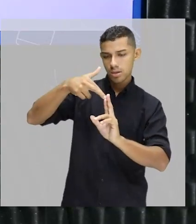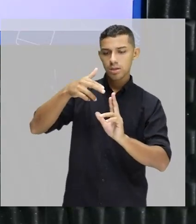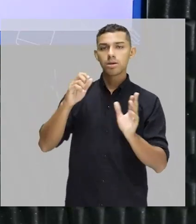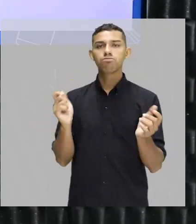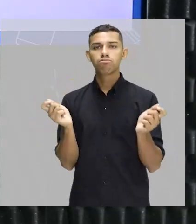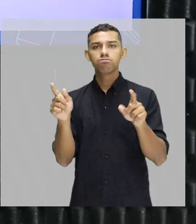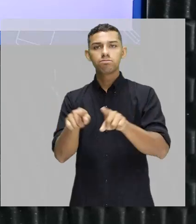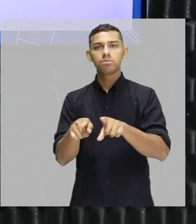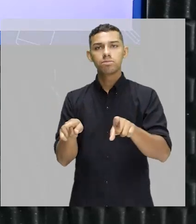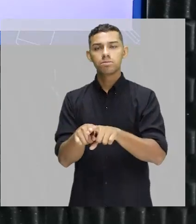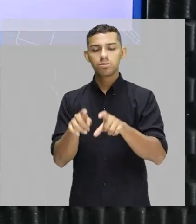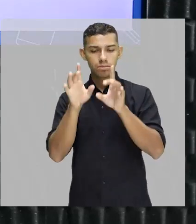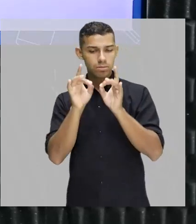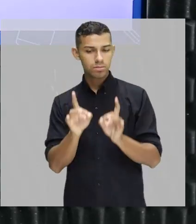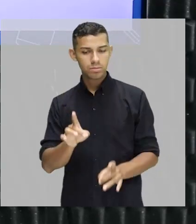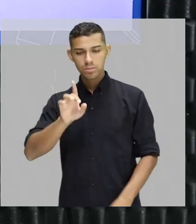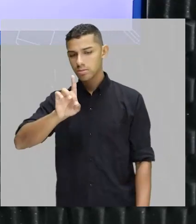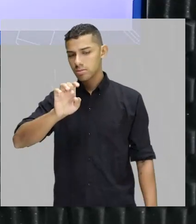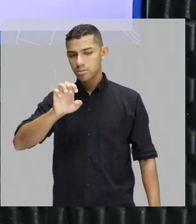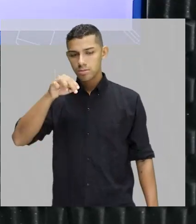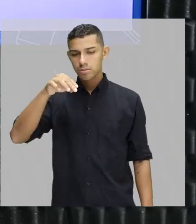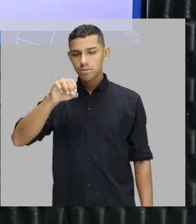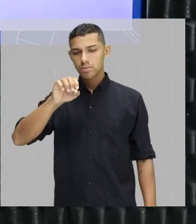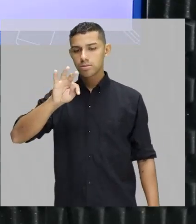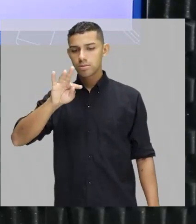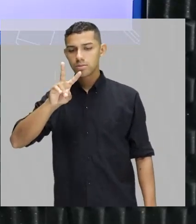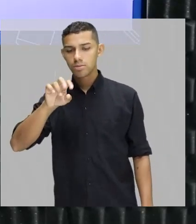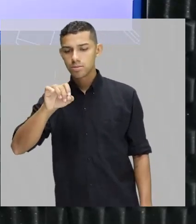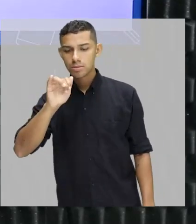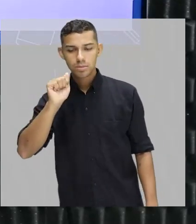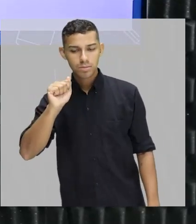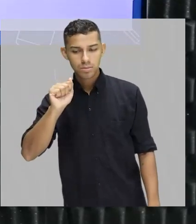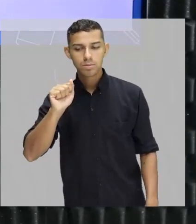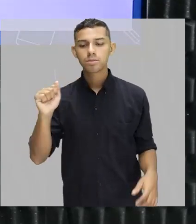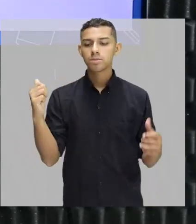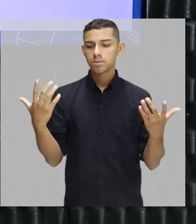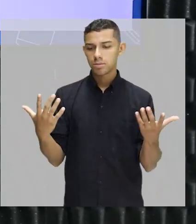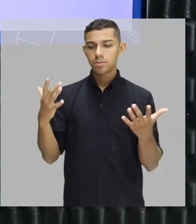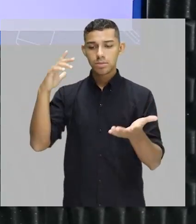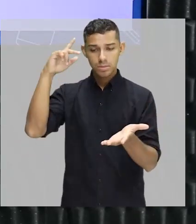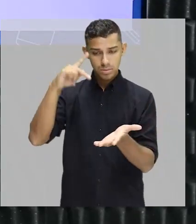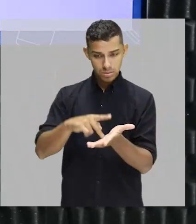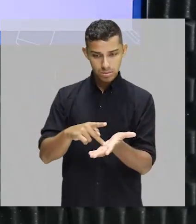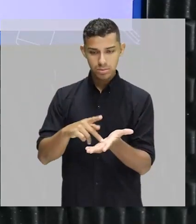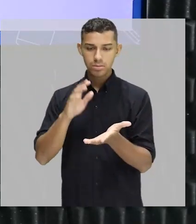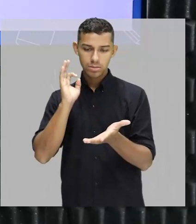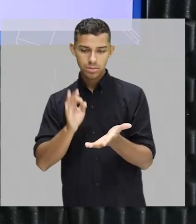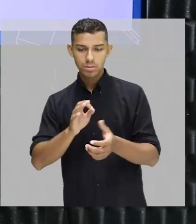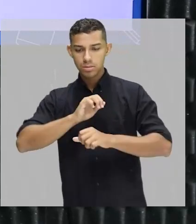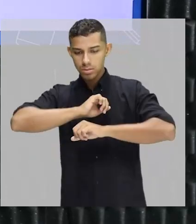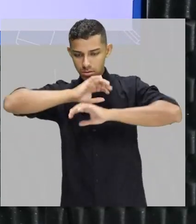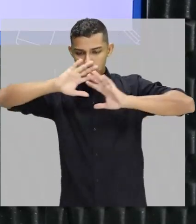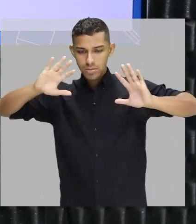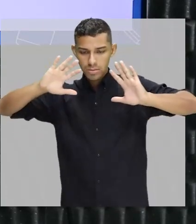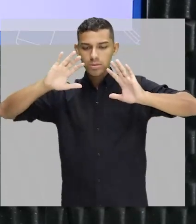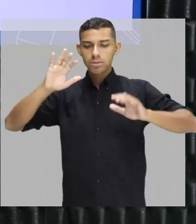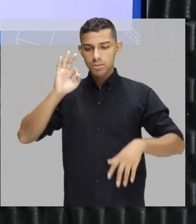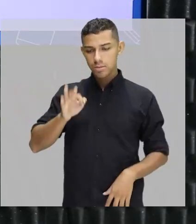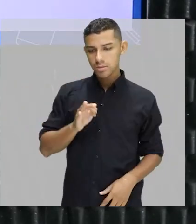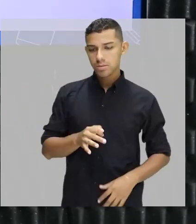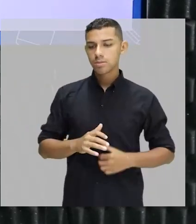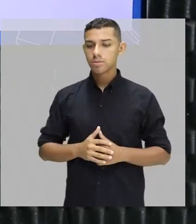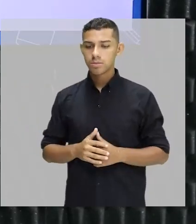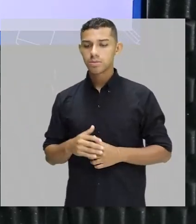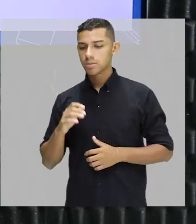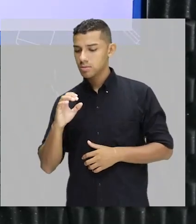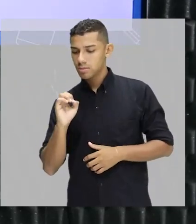da linguagem denotativa, ou seja, a linguagem no seu sentido real. Apresenta uma linguagem clara e concisa. Como